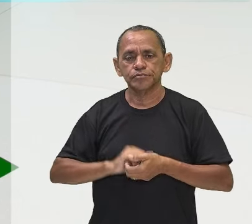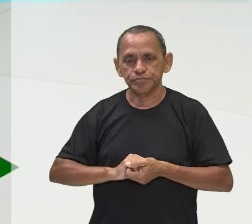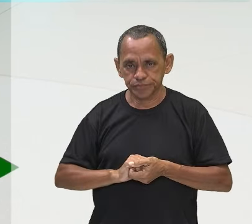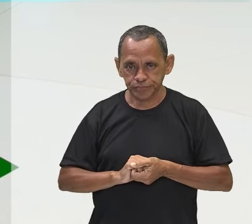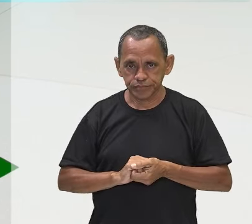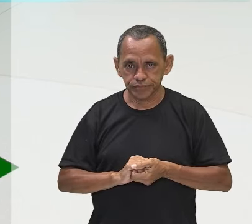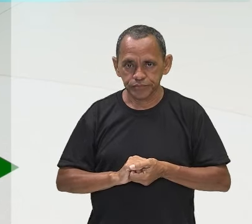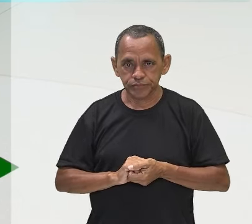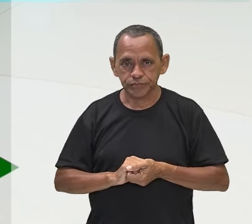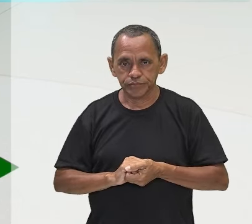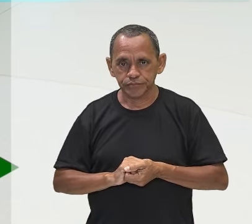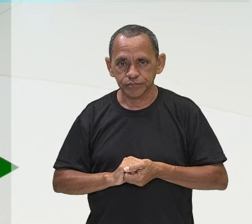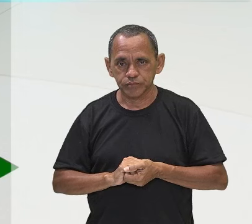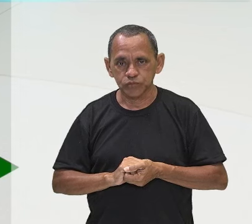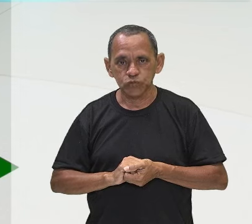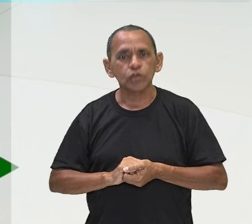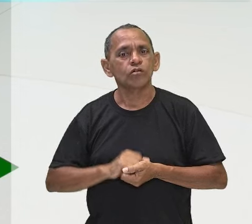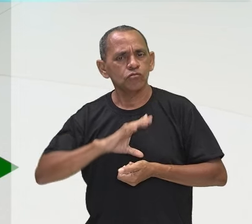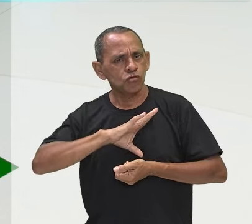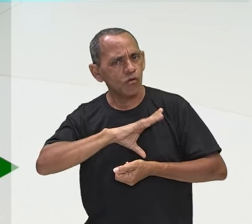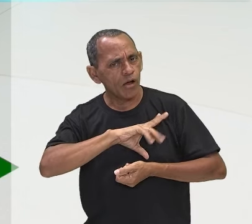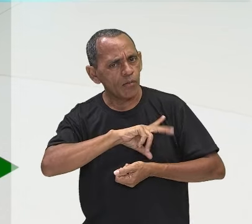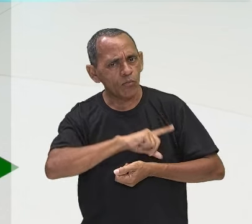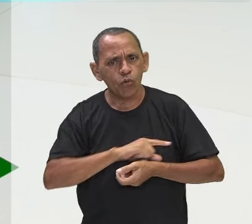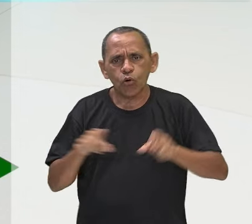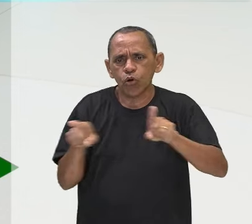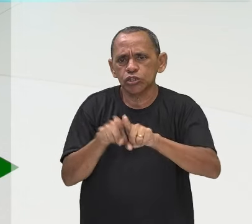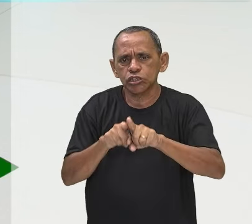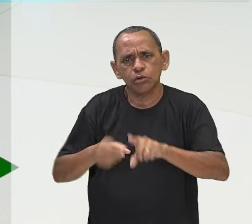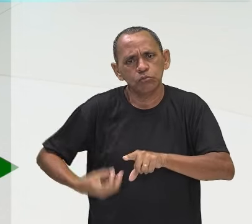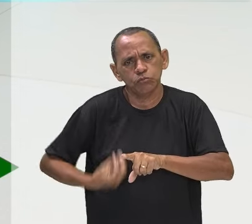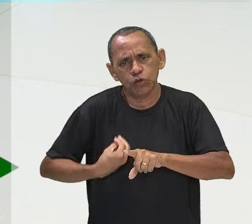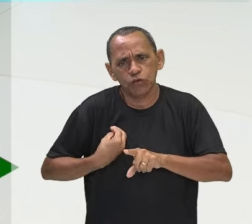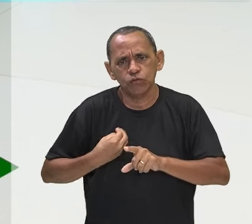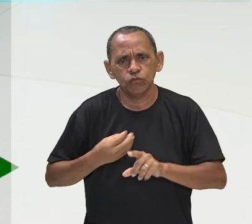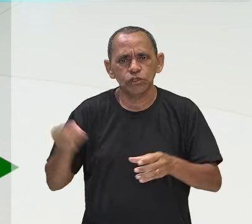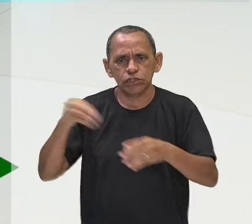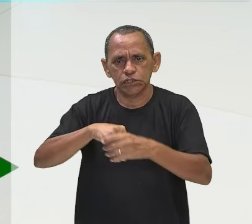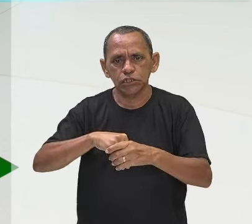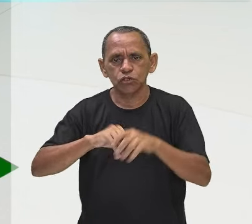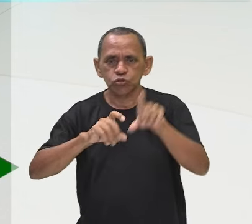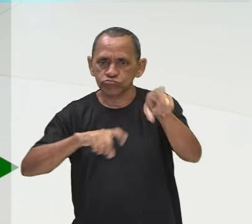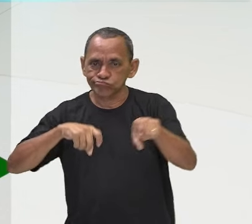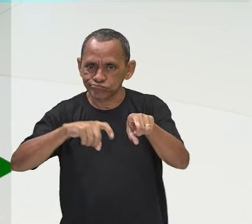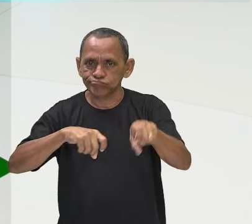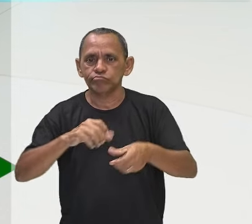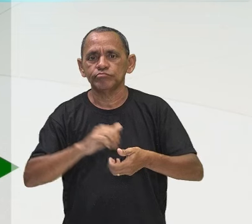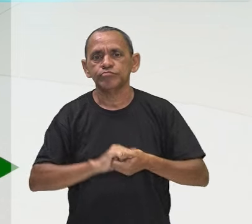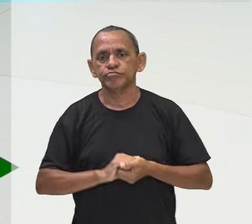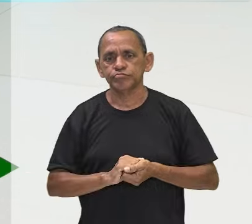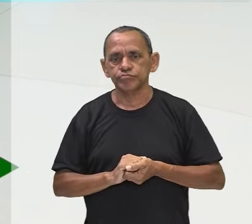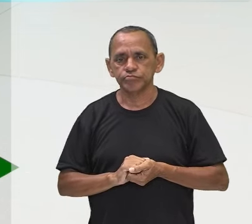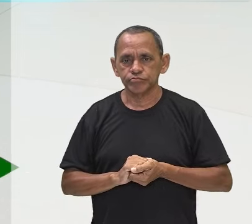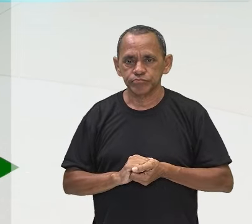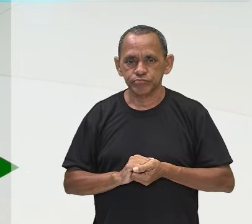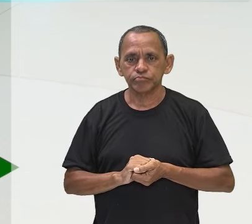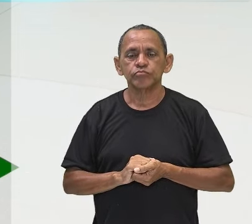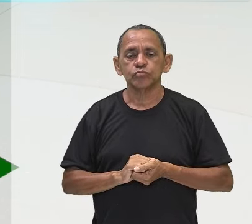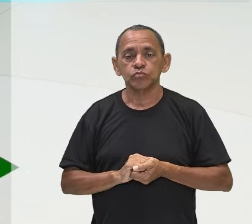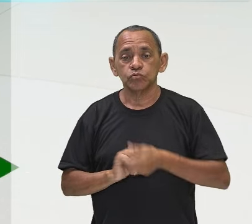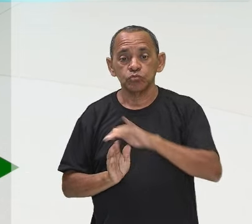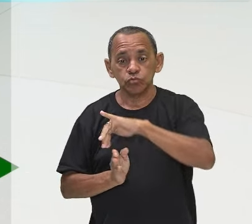a exaltação do amor, sobretudo esse amor vivenciado no campo. Depois do arcadismo, nós vamos ter outra escola literária, que